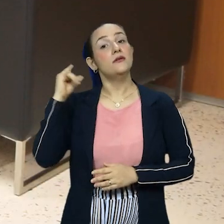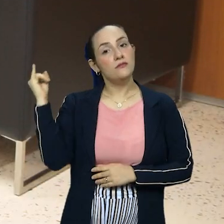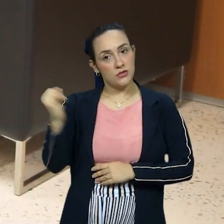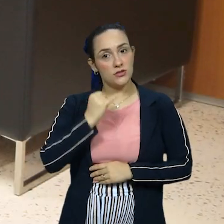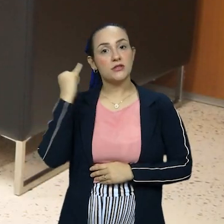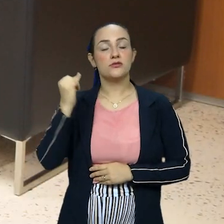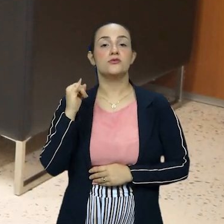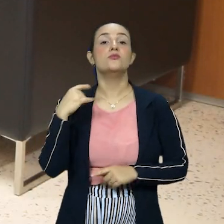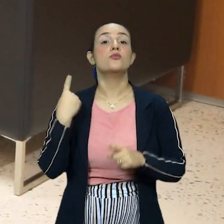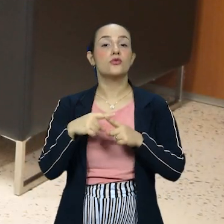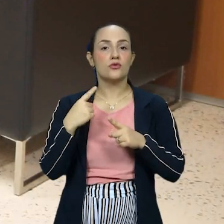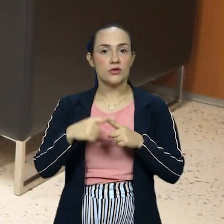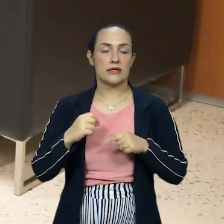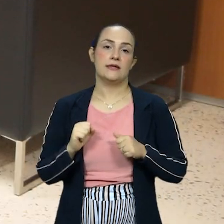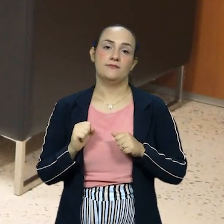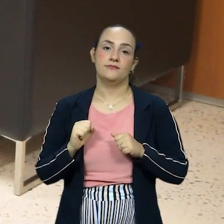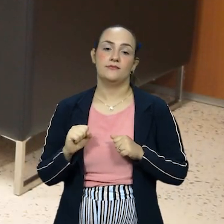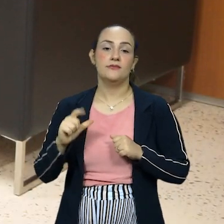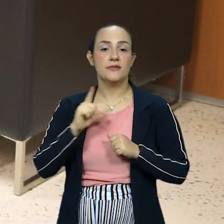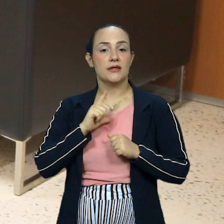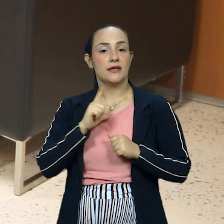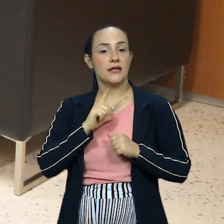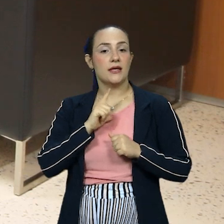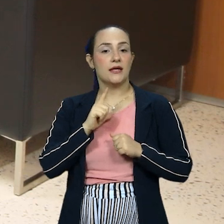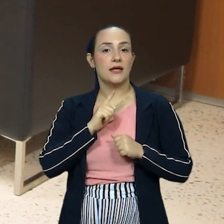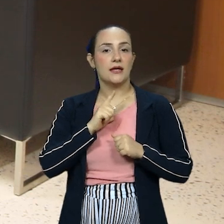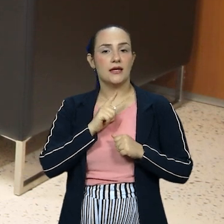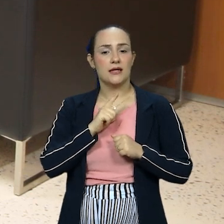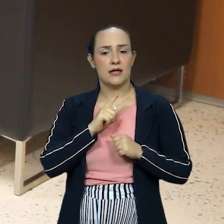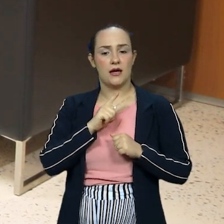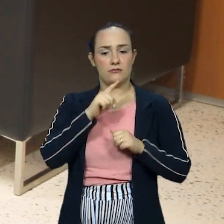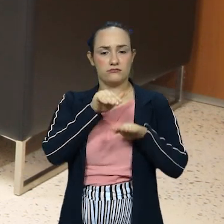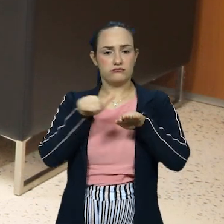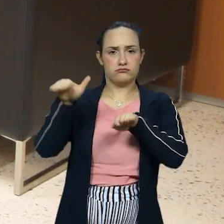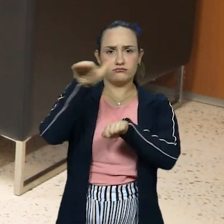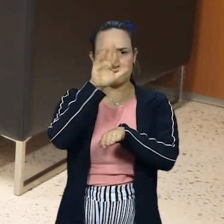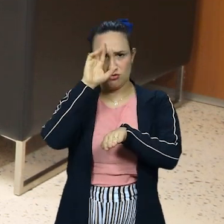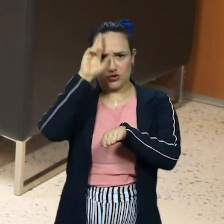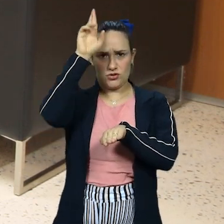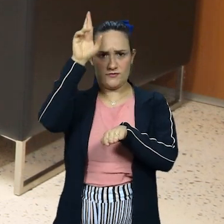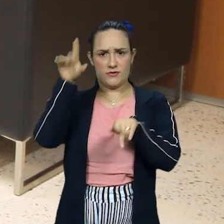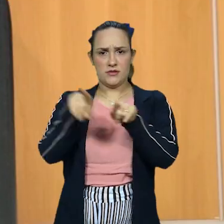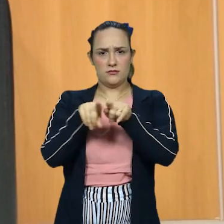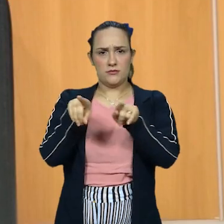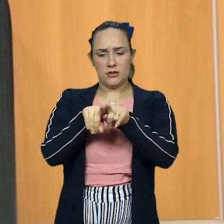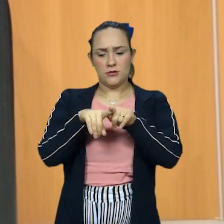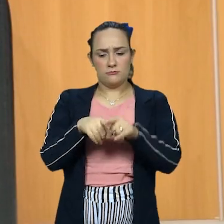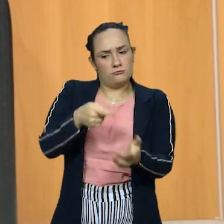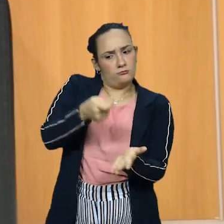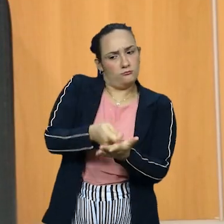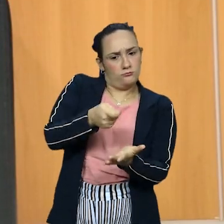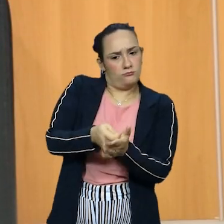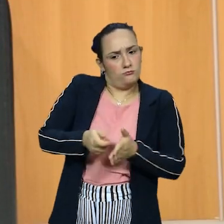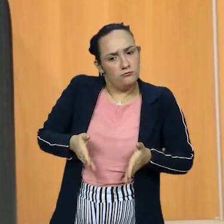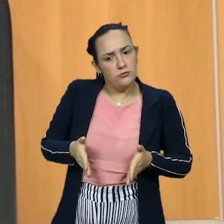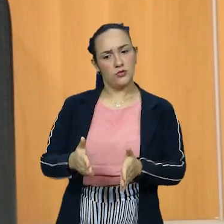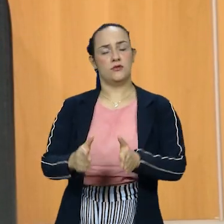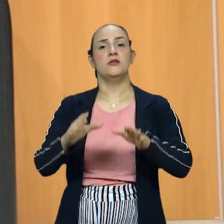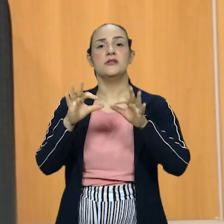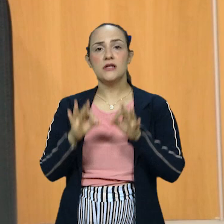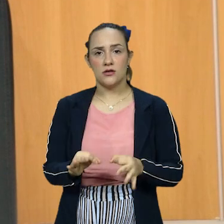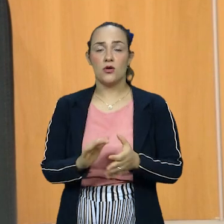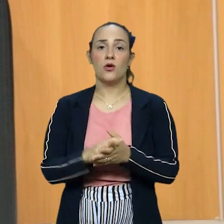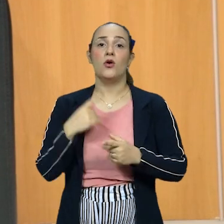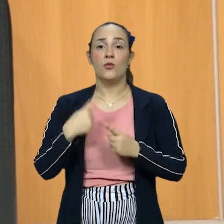importância dela é a manutenção dos princípios basilares da hierarquia e da disciplina, que precisam para que o Estado, o